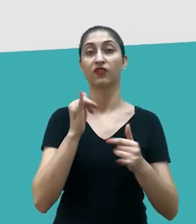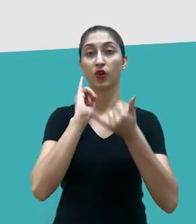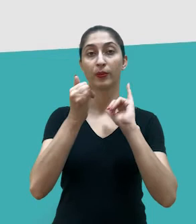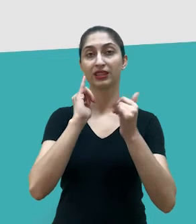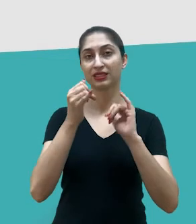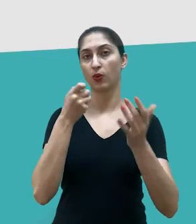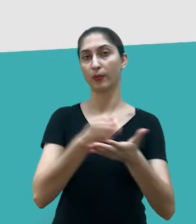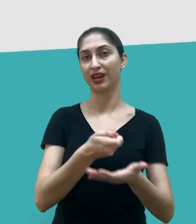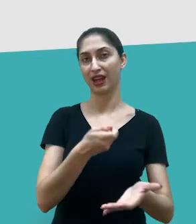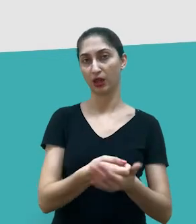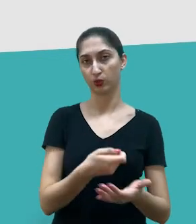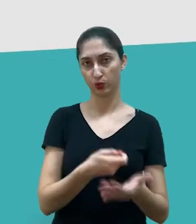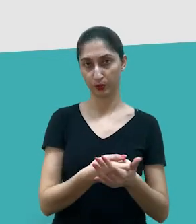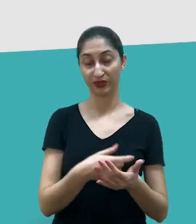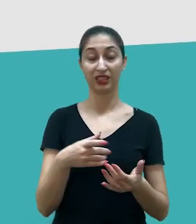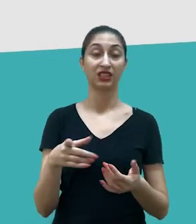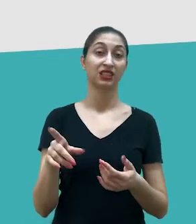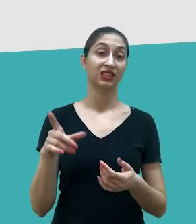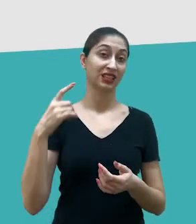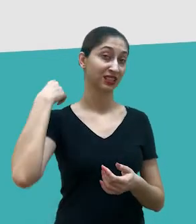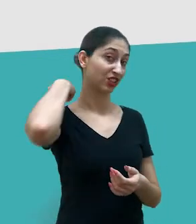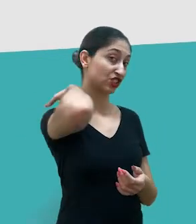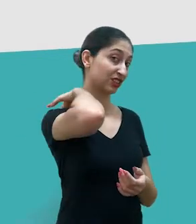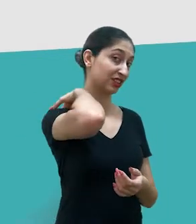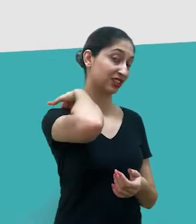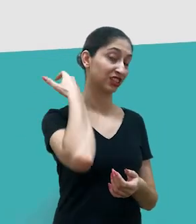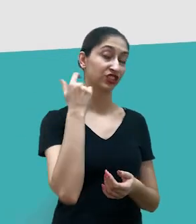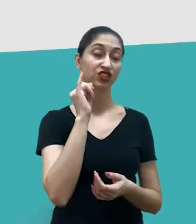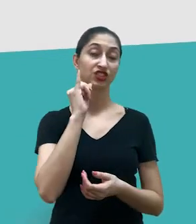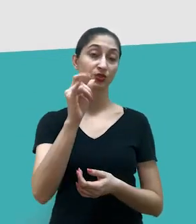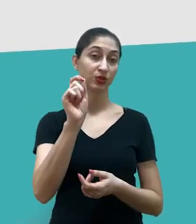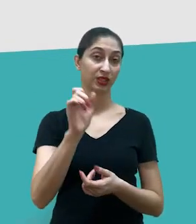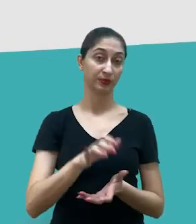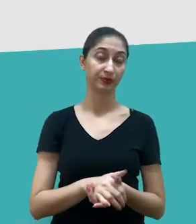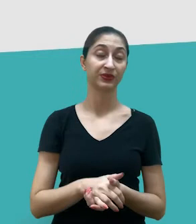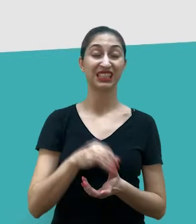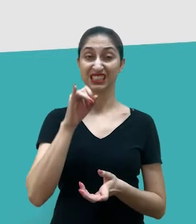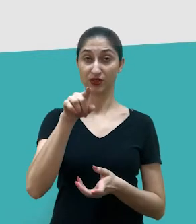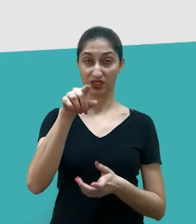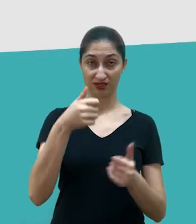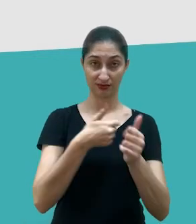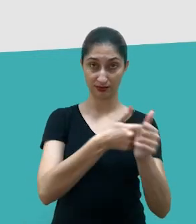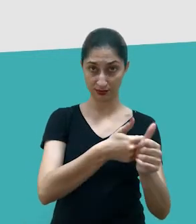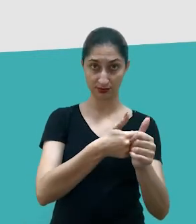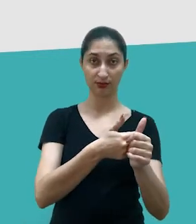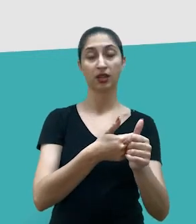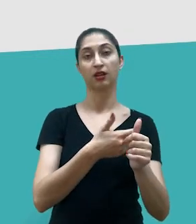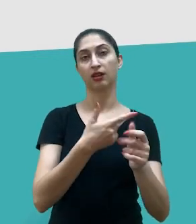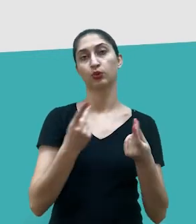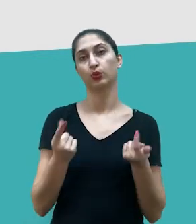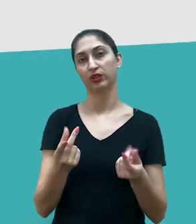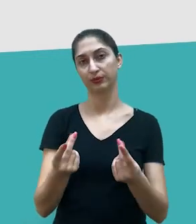informação. E essa etiqueta, ela diz como que, se a gente seguir o passo a passo, ela vai durar. Né? Nós